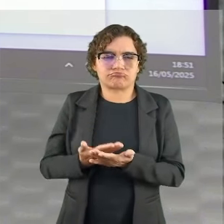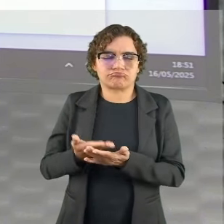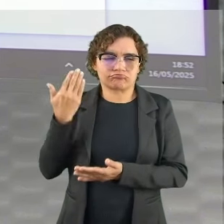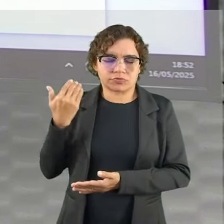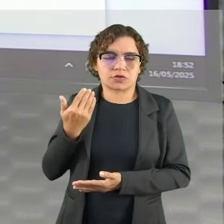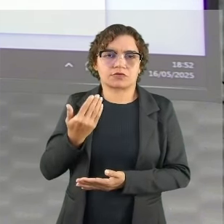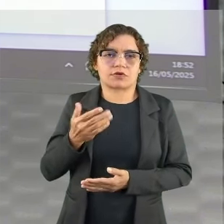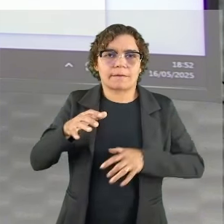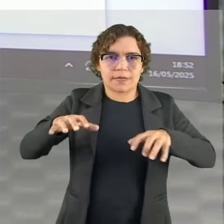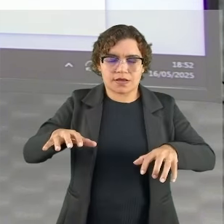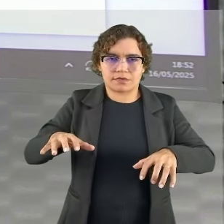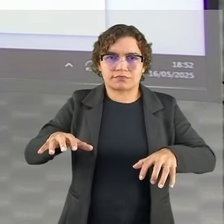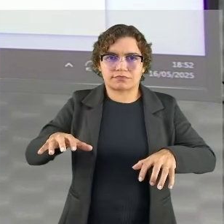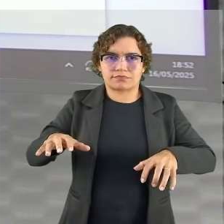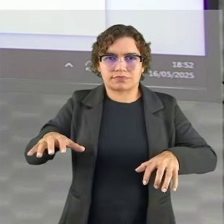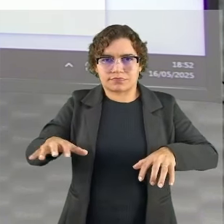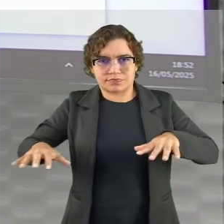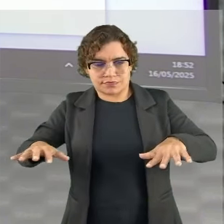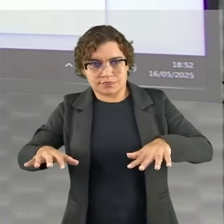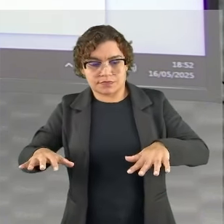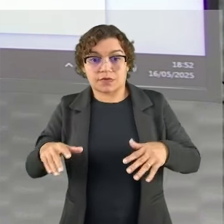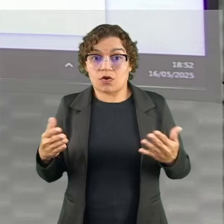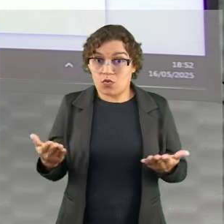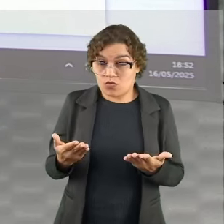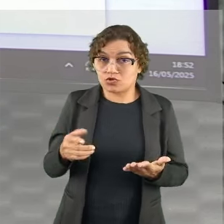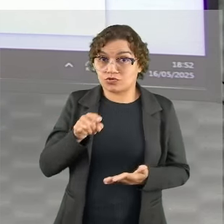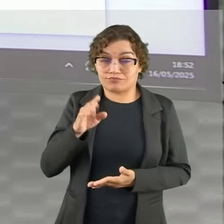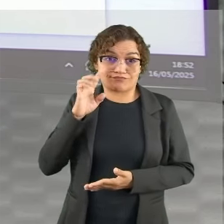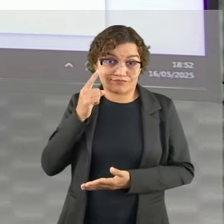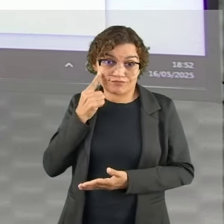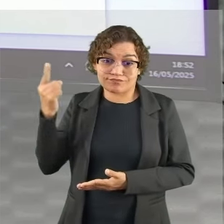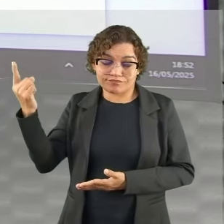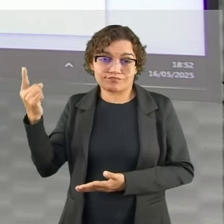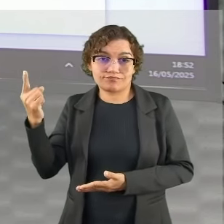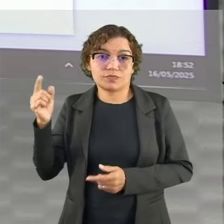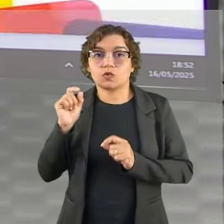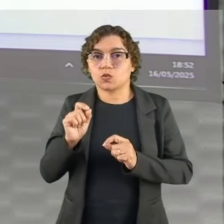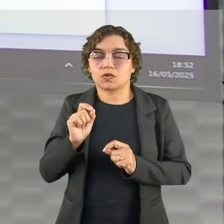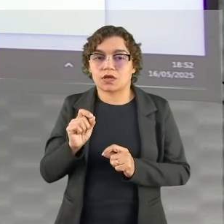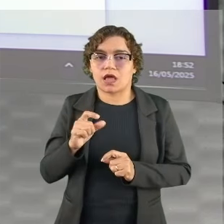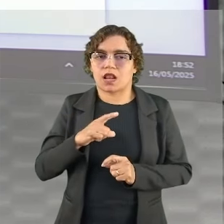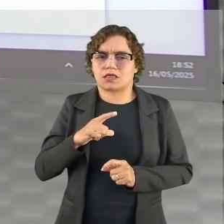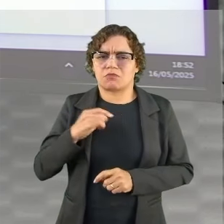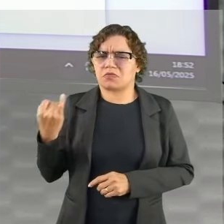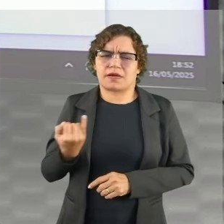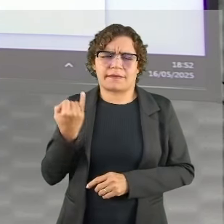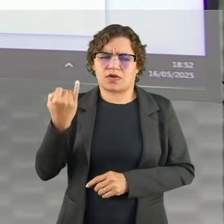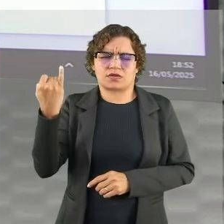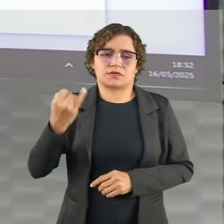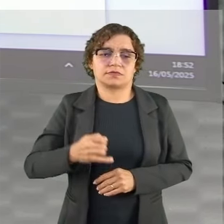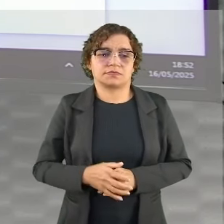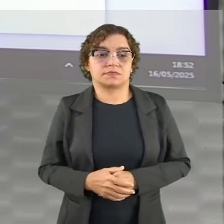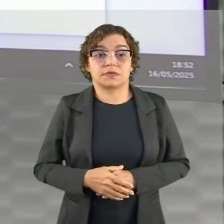vamos falar especificamente dessa, né, pelo rigor que ela pede.